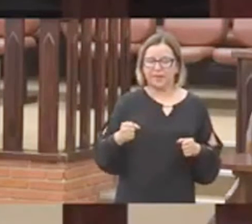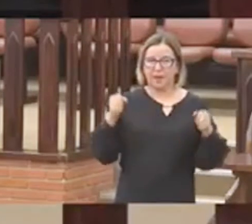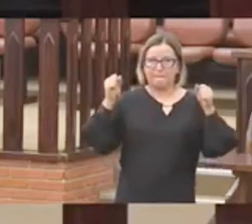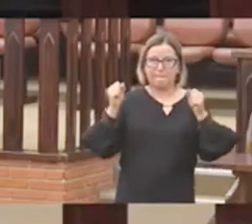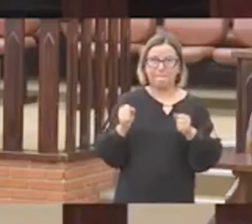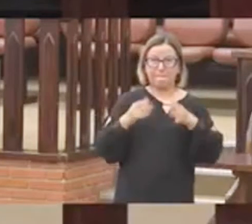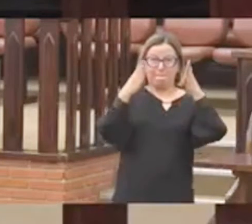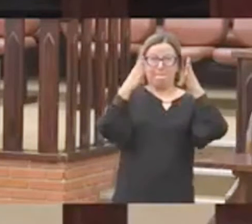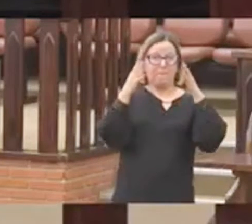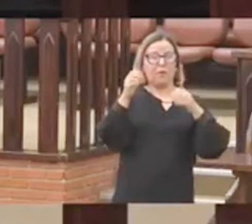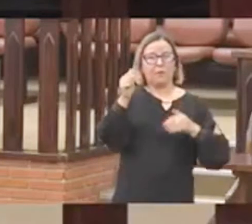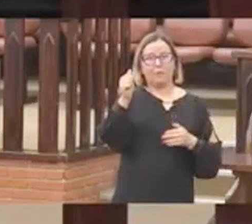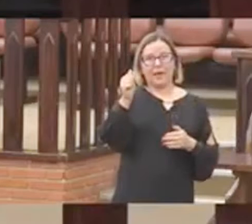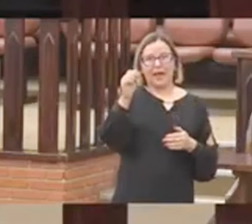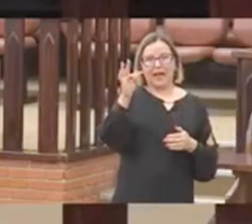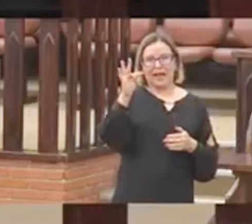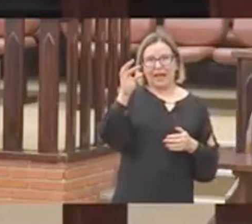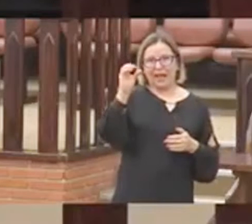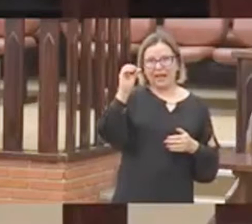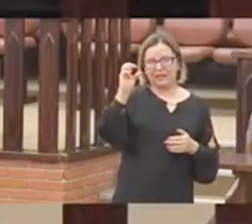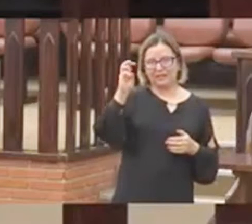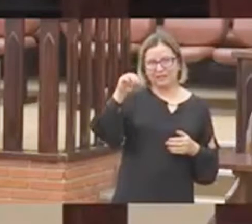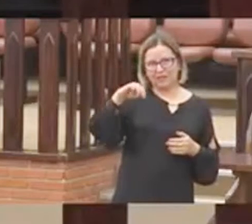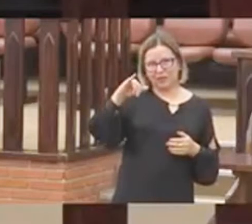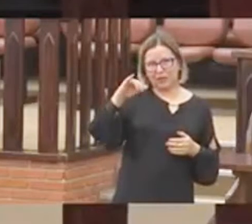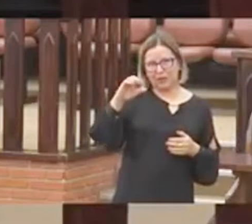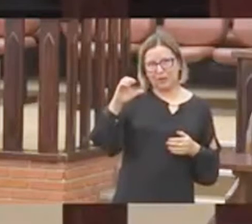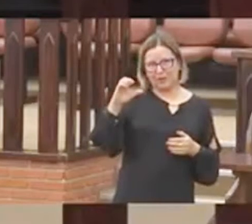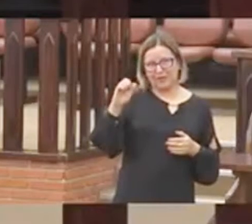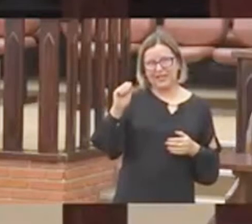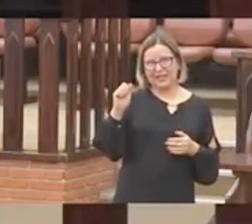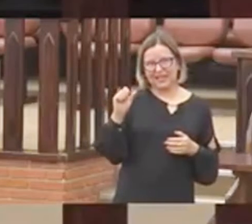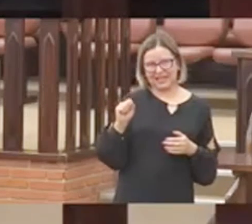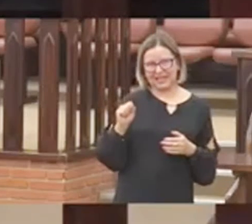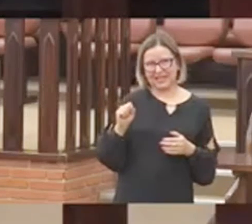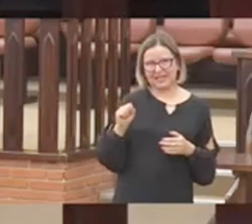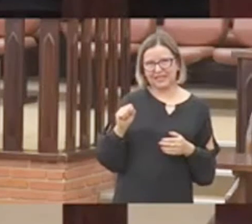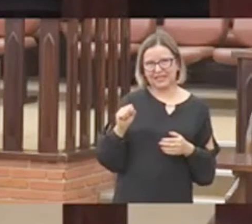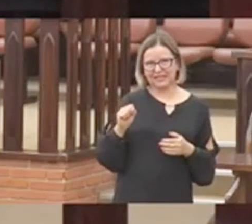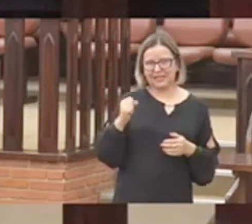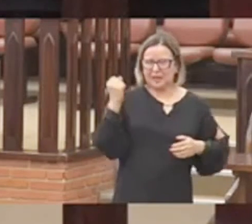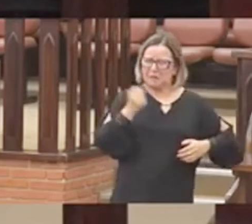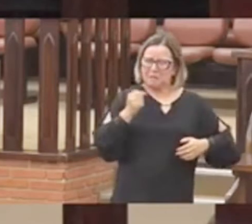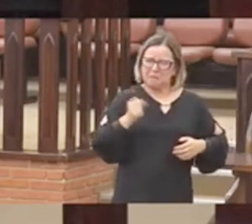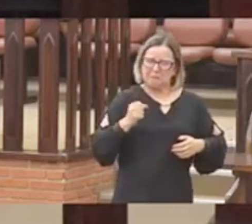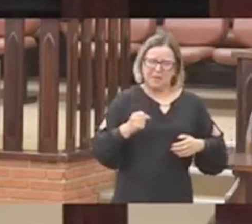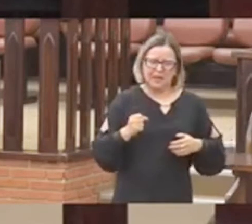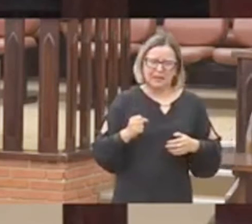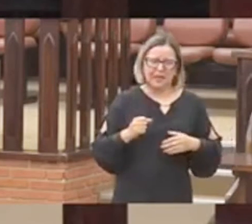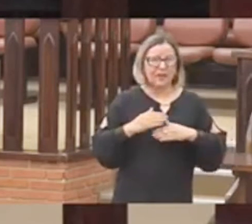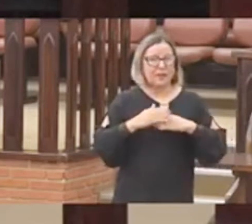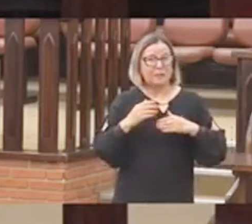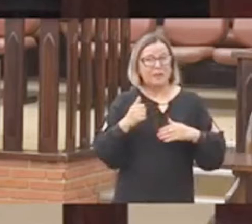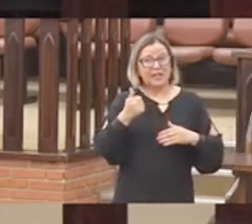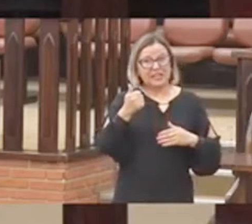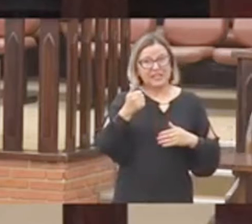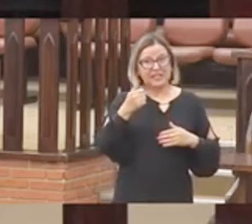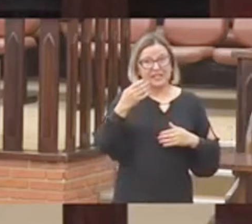que mataram em agosto de 1945 mais de 140 mil pessoas